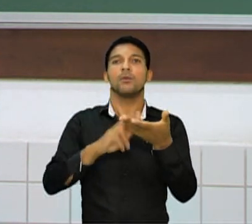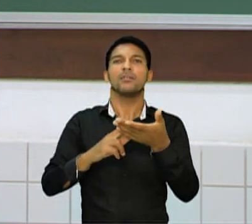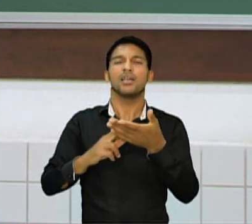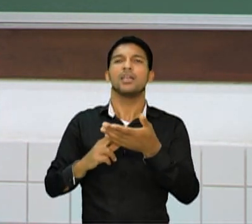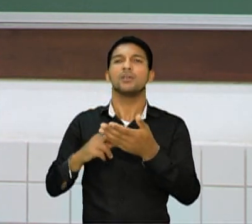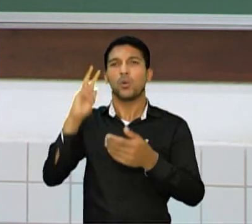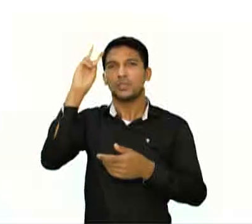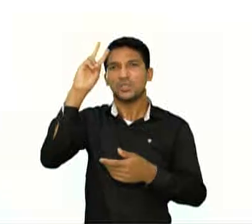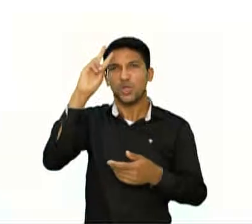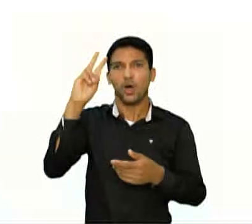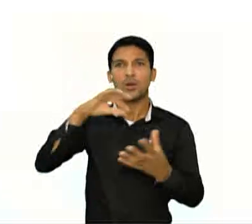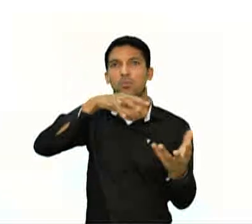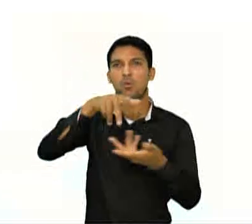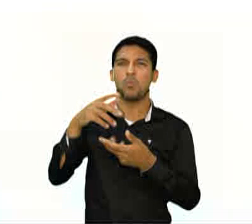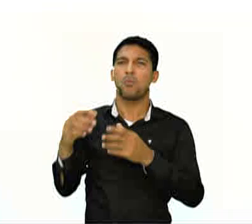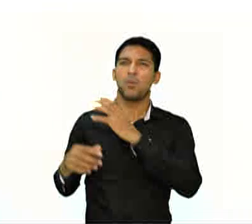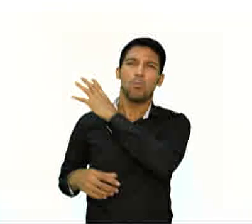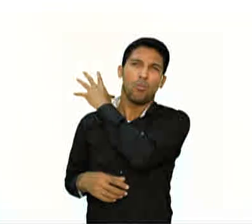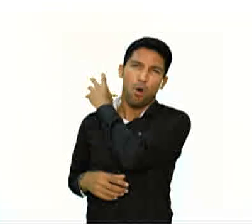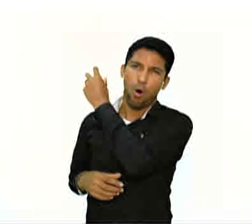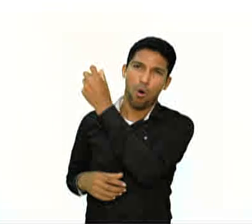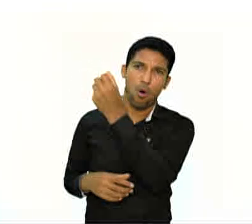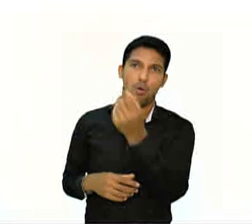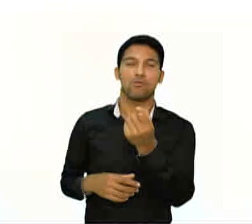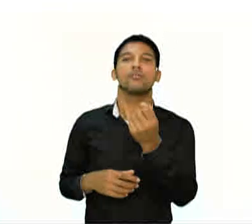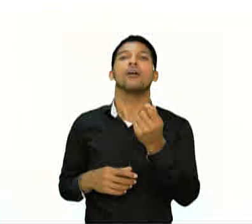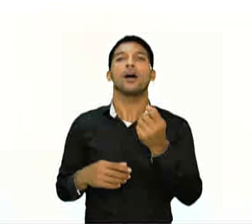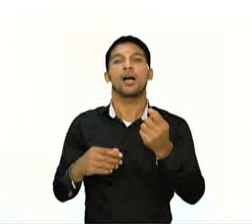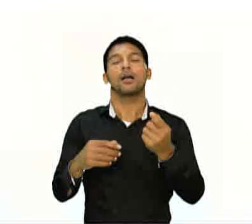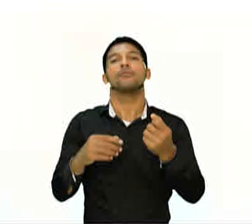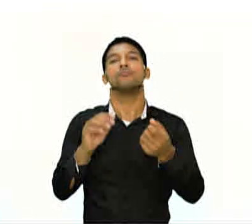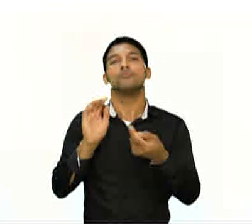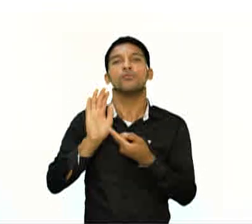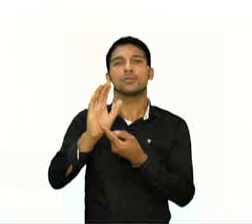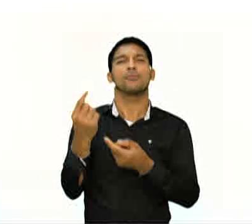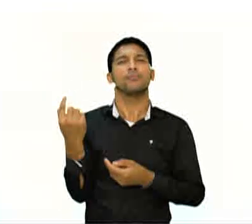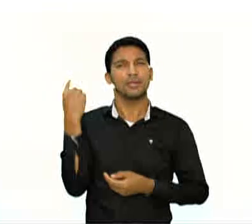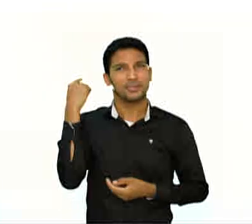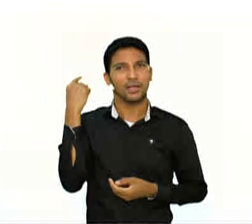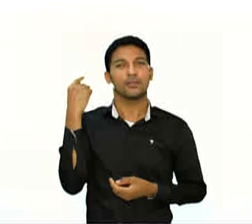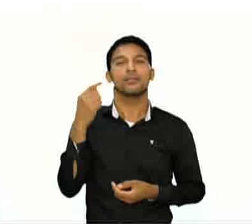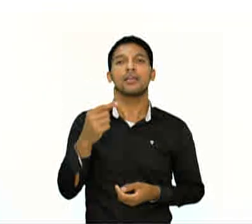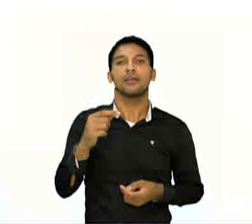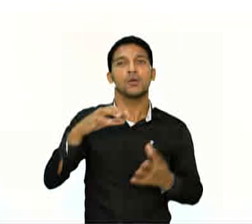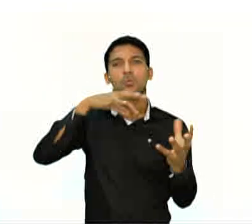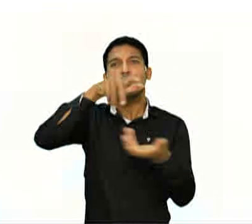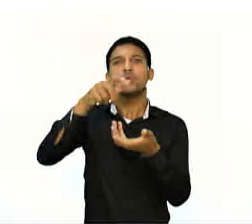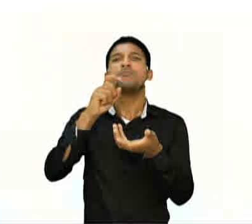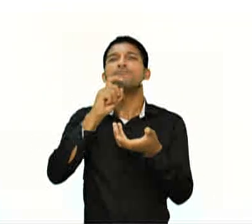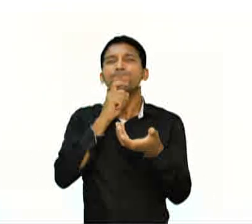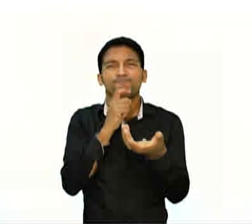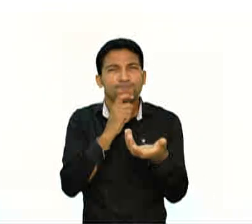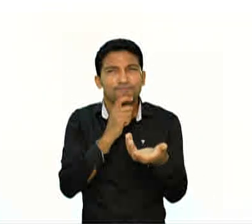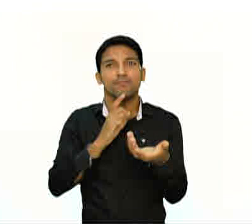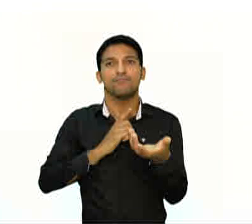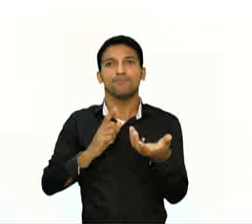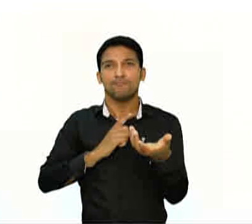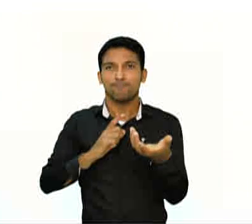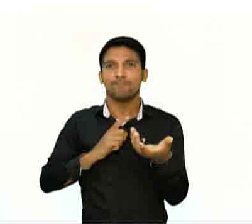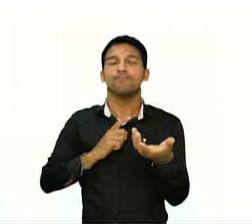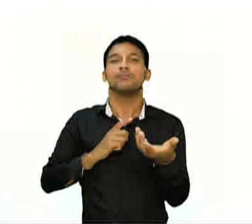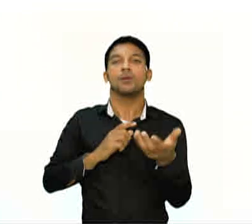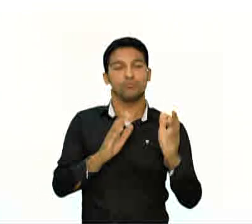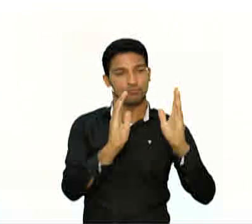vamos considerar que nos momentos de temperatura muito baixa, fim da era glacial, por volta de 7 mil anos antes de